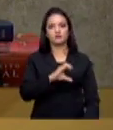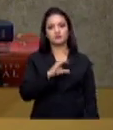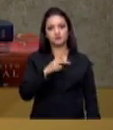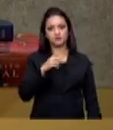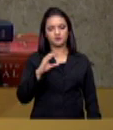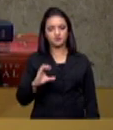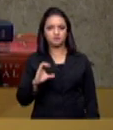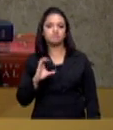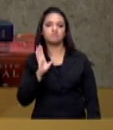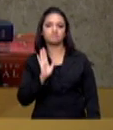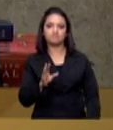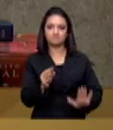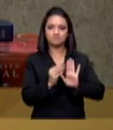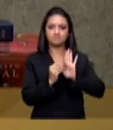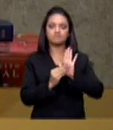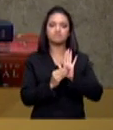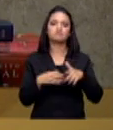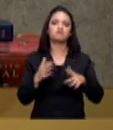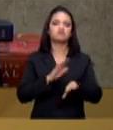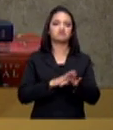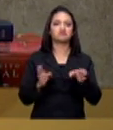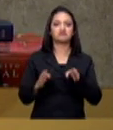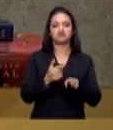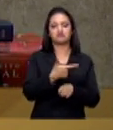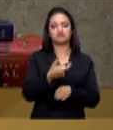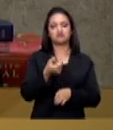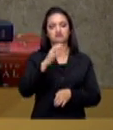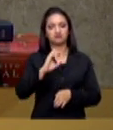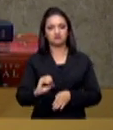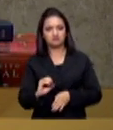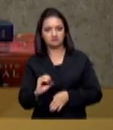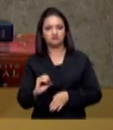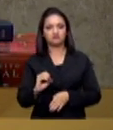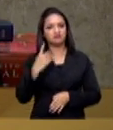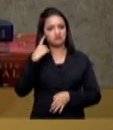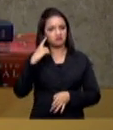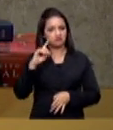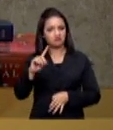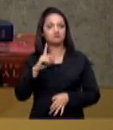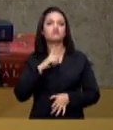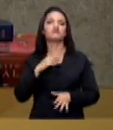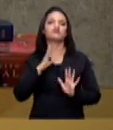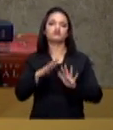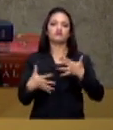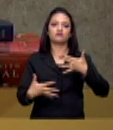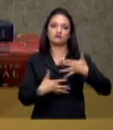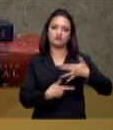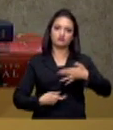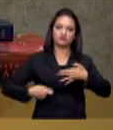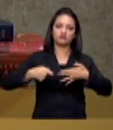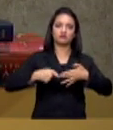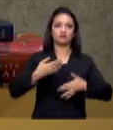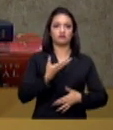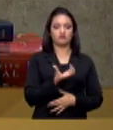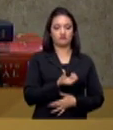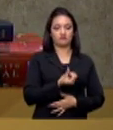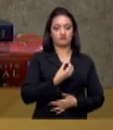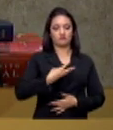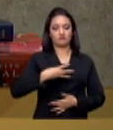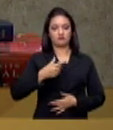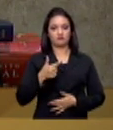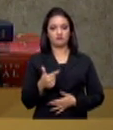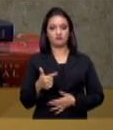Civil. Então, esse prazo de 120 dias, inclusive, está consagrado na nossa súmula 632,